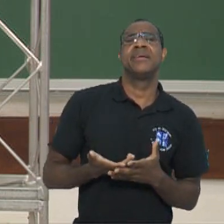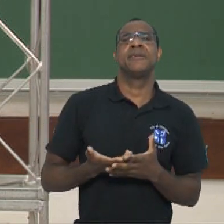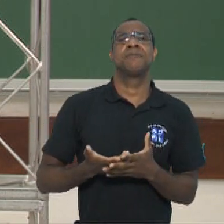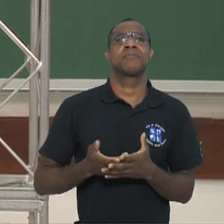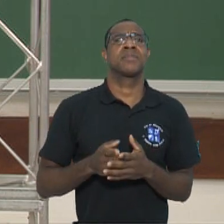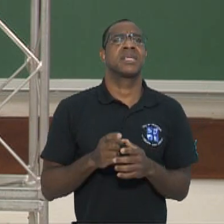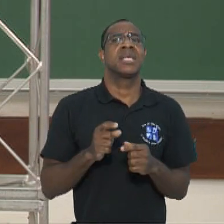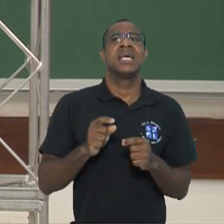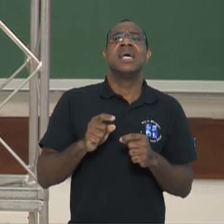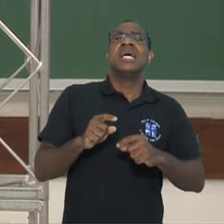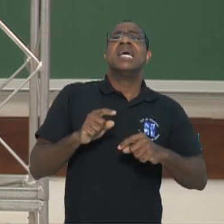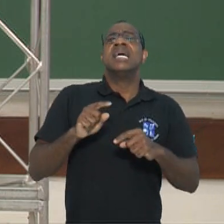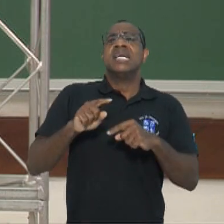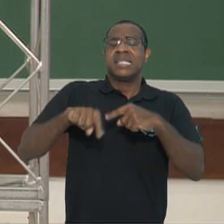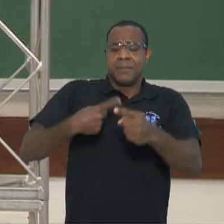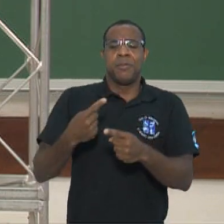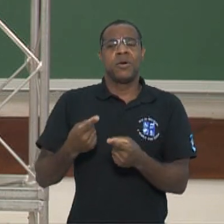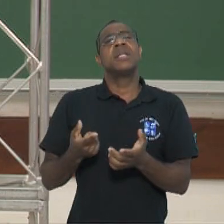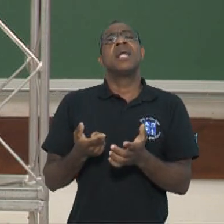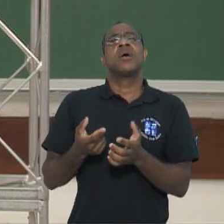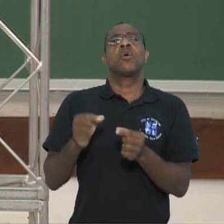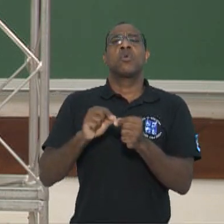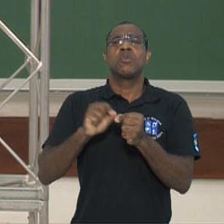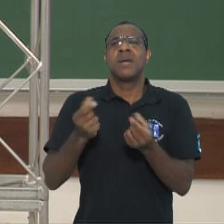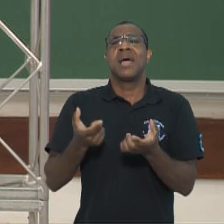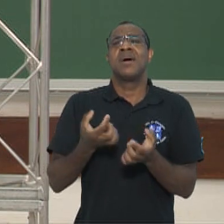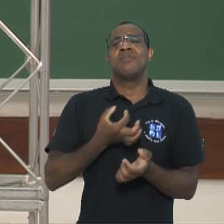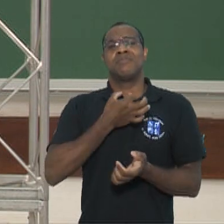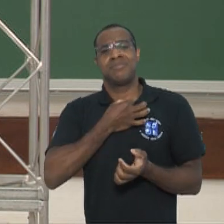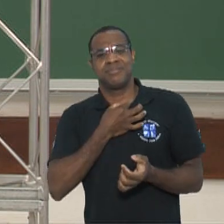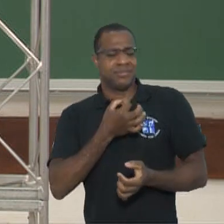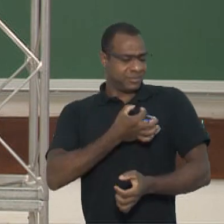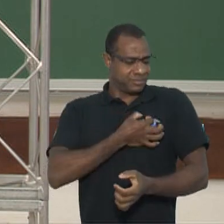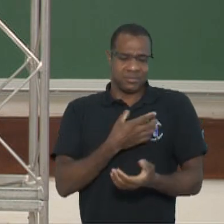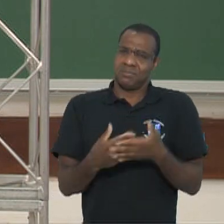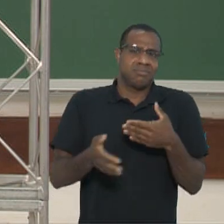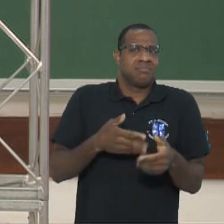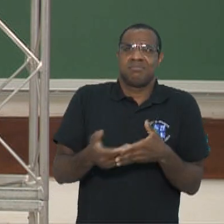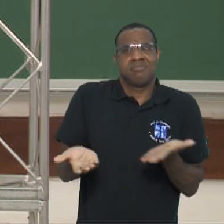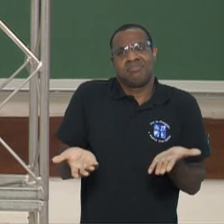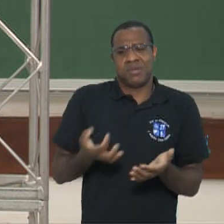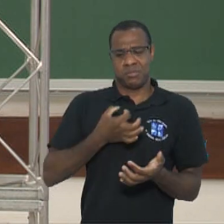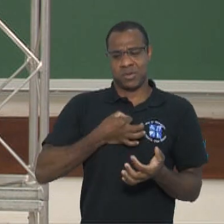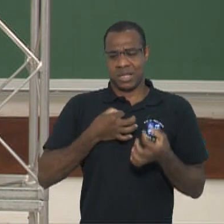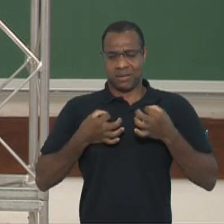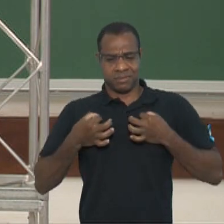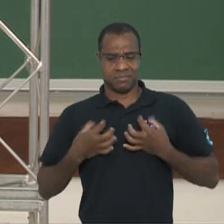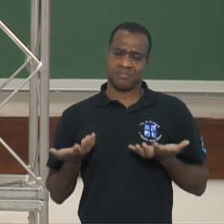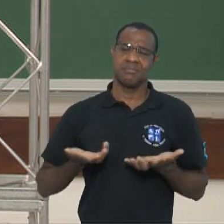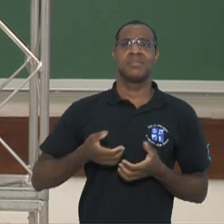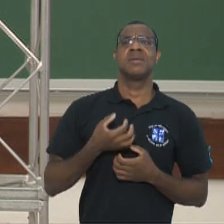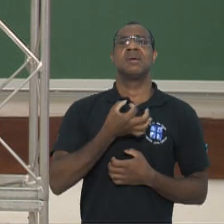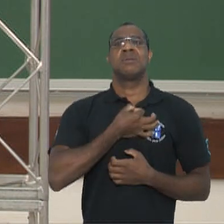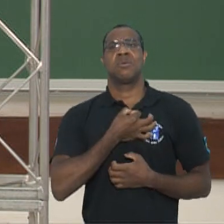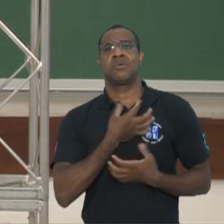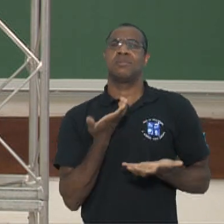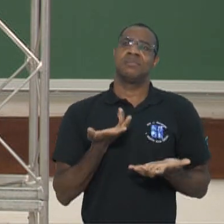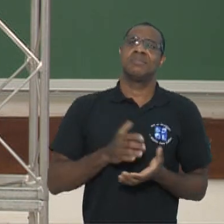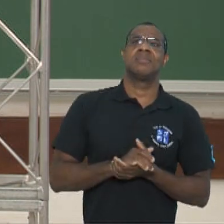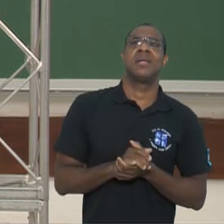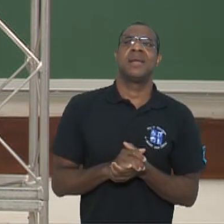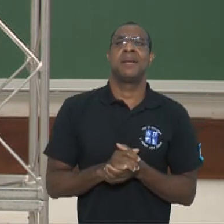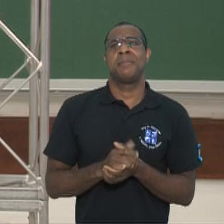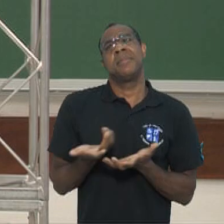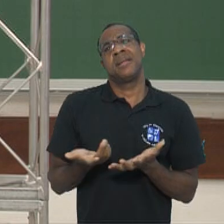boa passagem para esse julgamento, ou para o mundo dos mortos. Por exemplo, o escaravelho era um símbolo de passagem, de sorte,